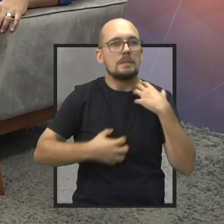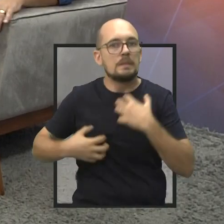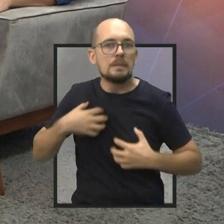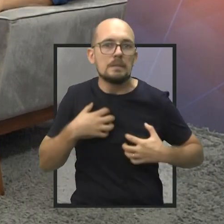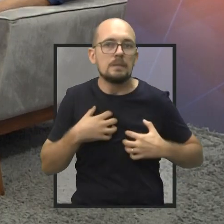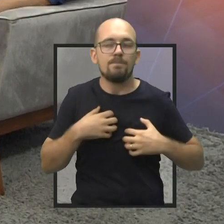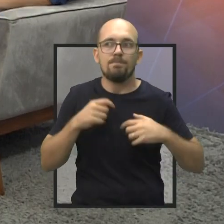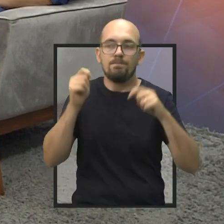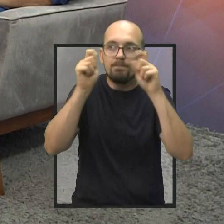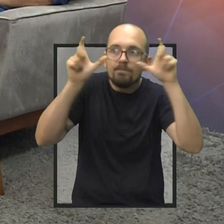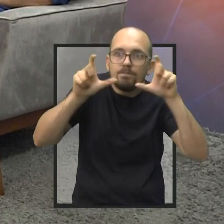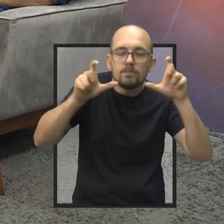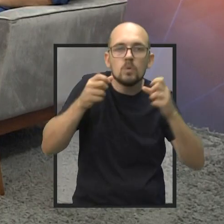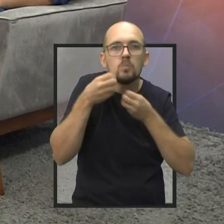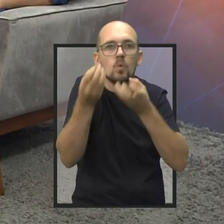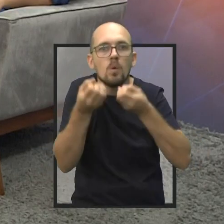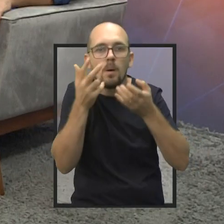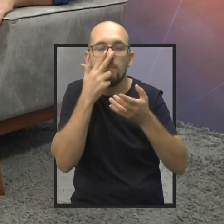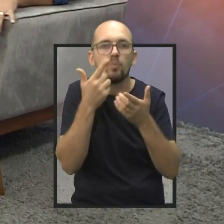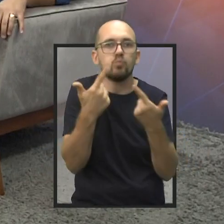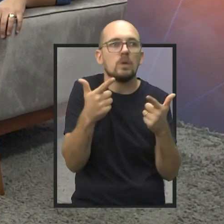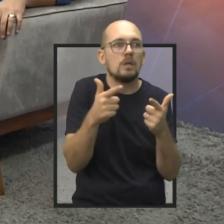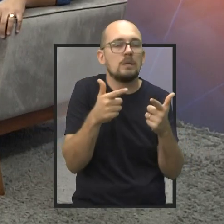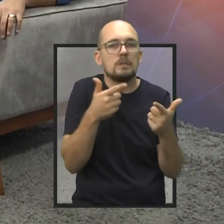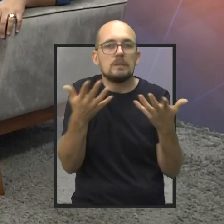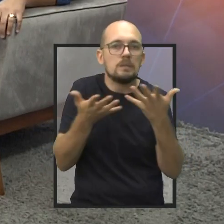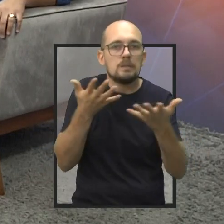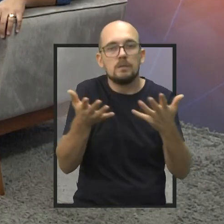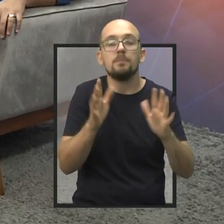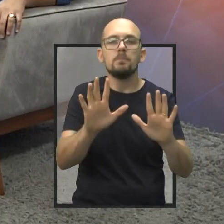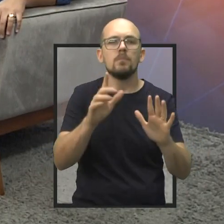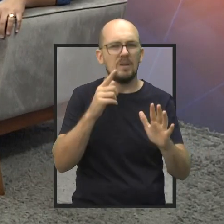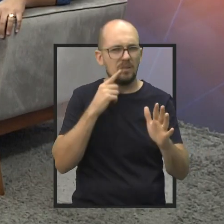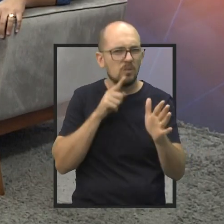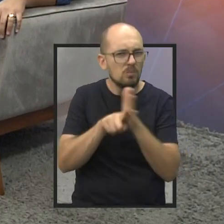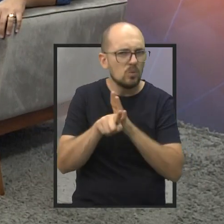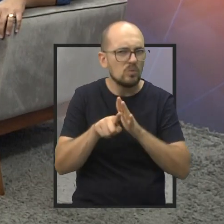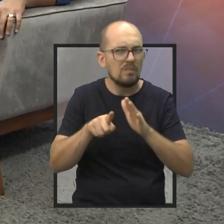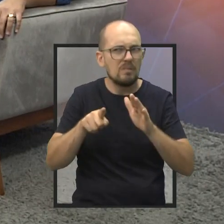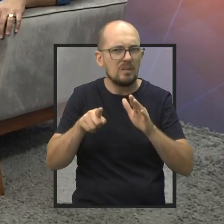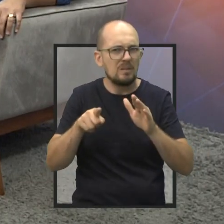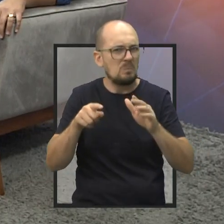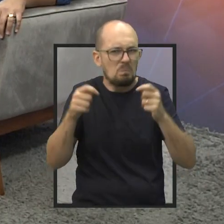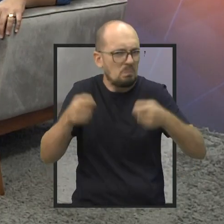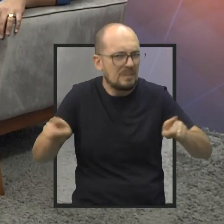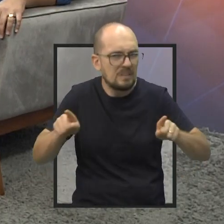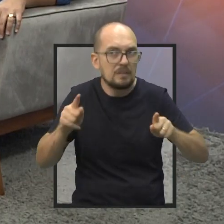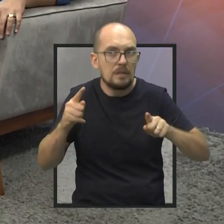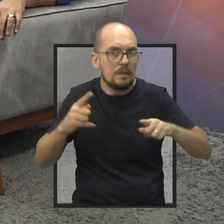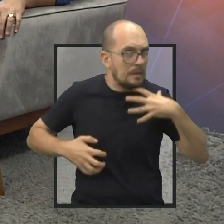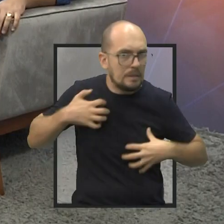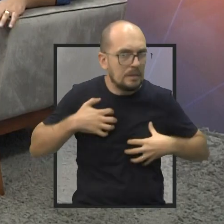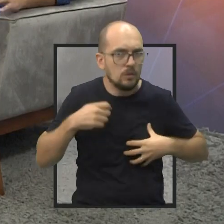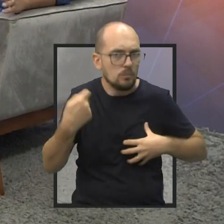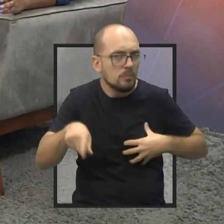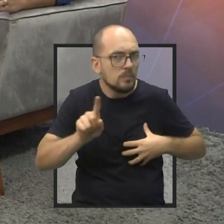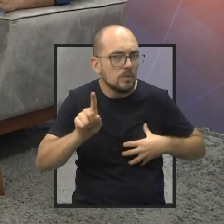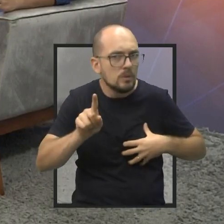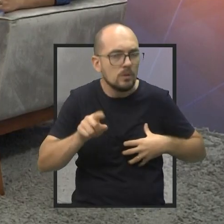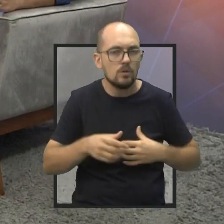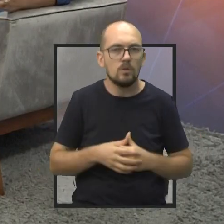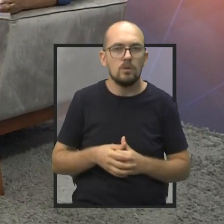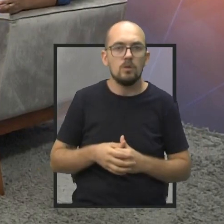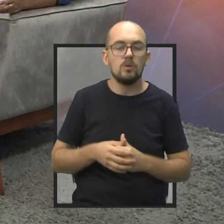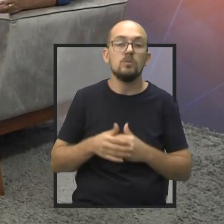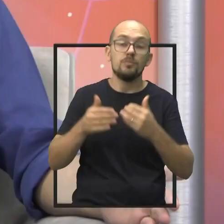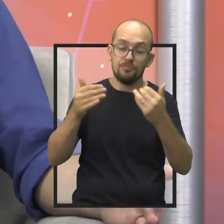muita informação sobre essa doença. Então, assim, não há motivos para pânico a princípio, é isso, doutor? Sim,